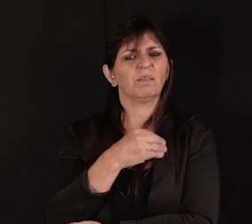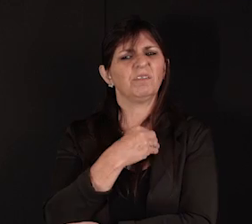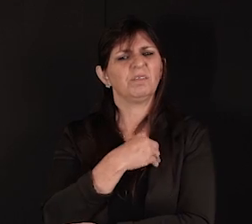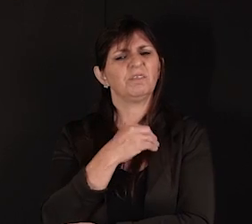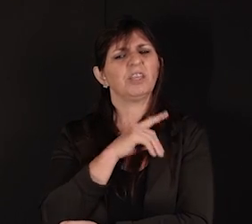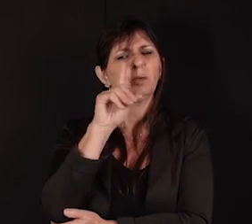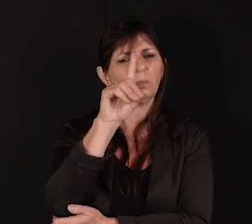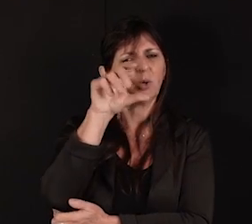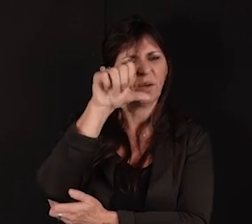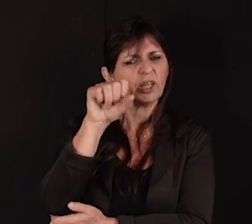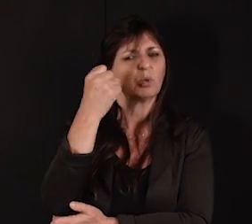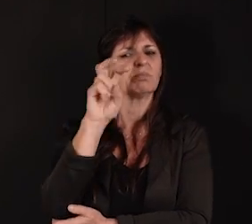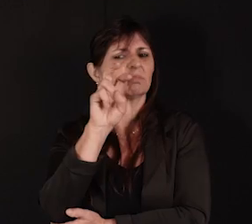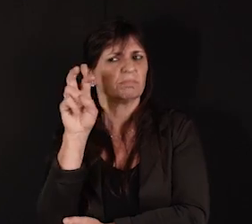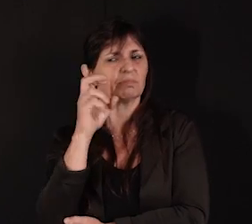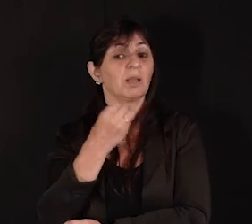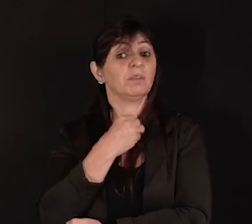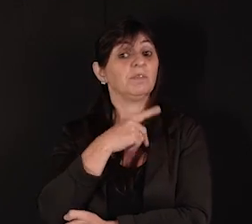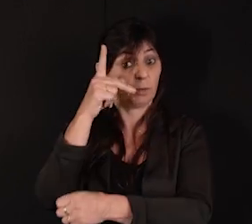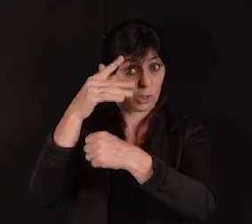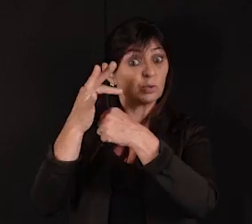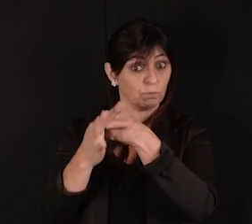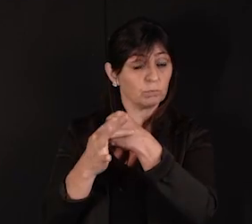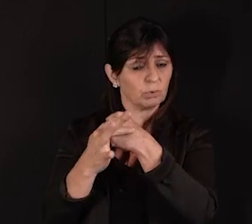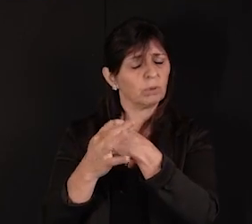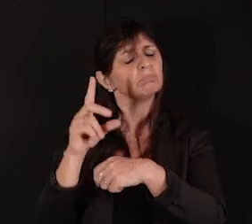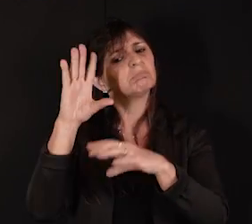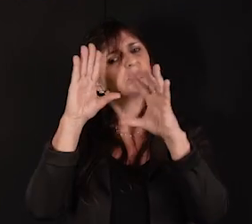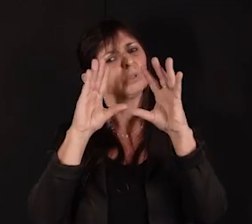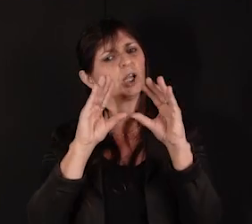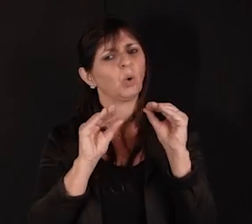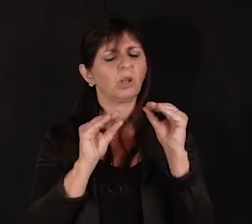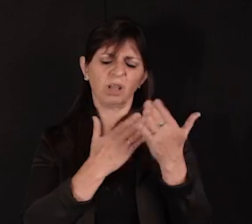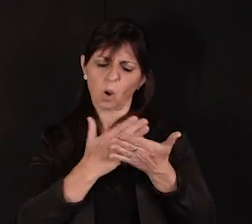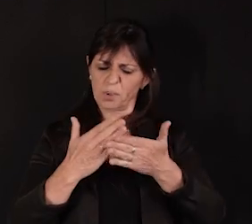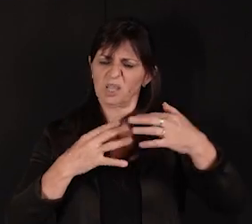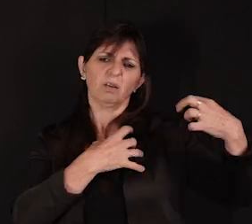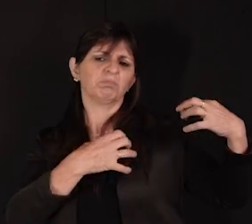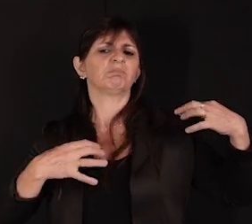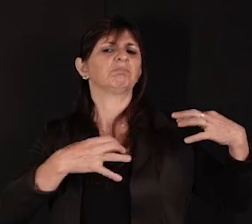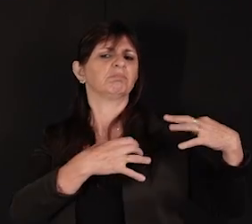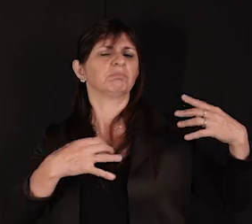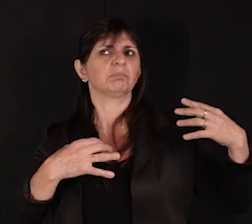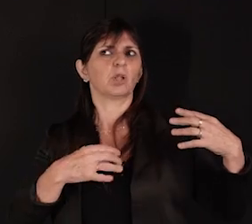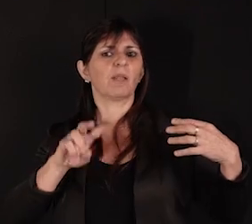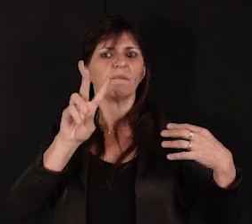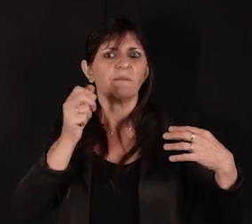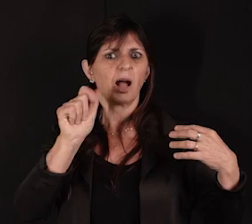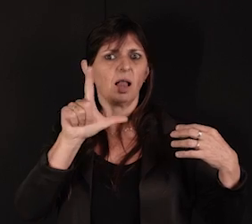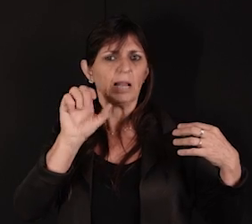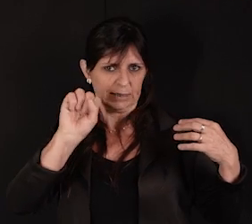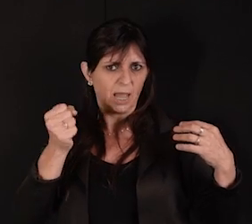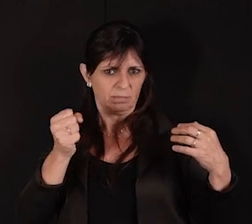1985. E daí, no rodeio, na barraca ali, eu comecei, peguei o instrumento, a gaita tá tocando ali, e surgiu essa valsa.